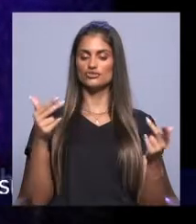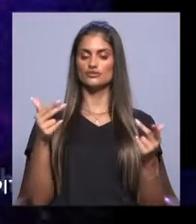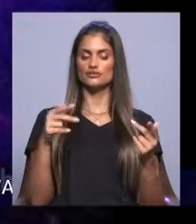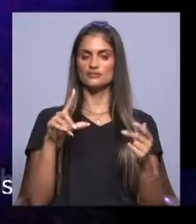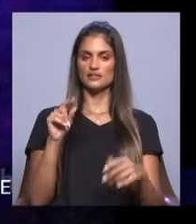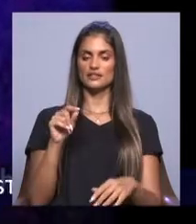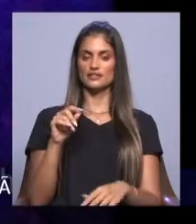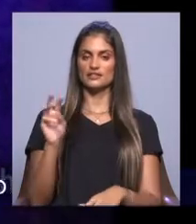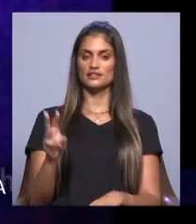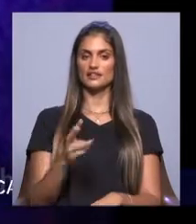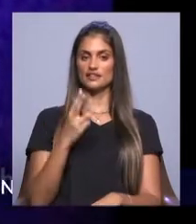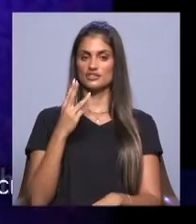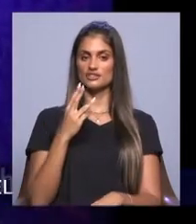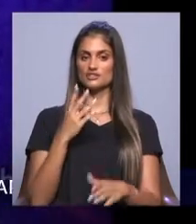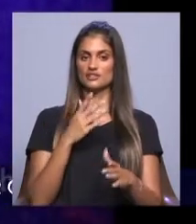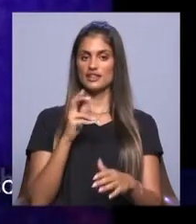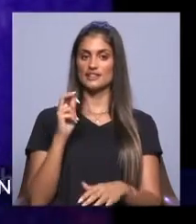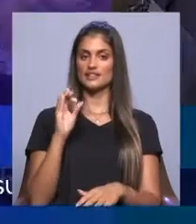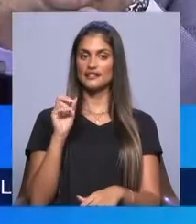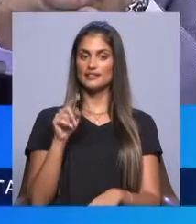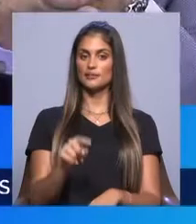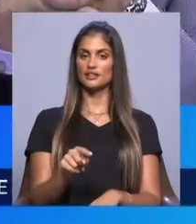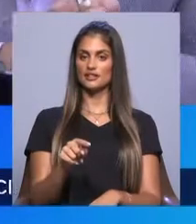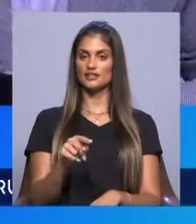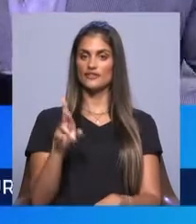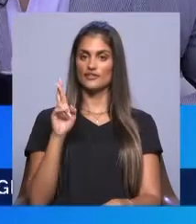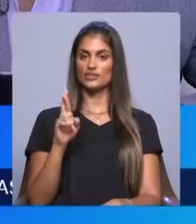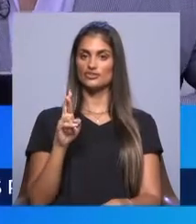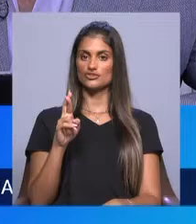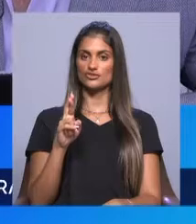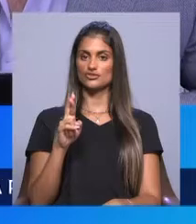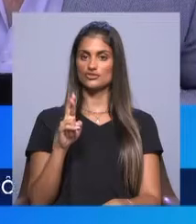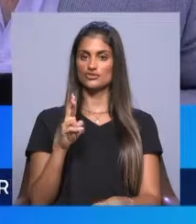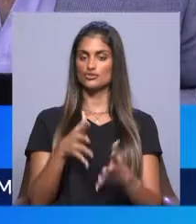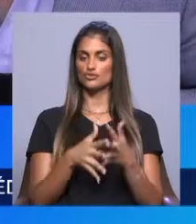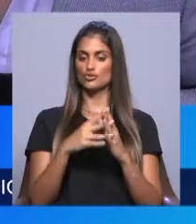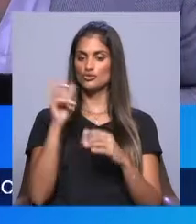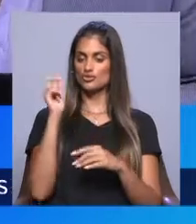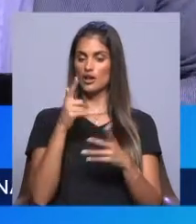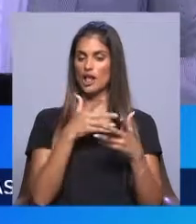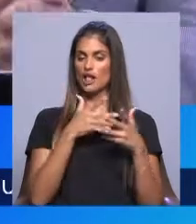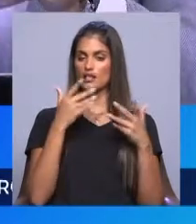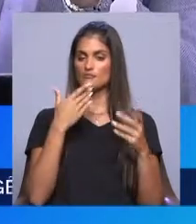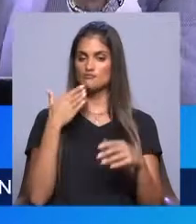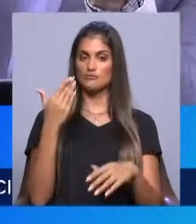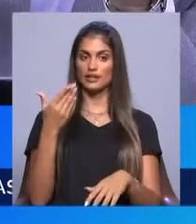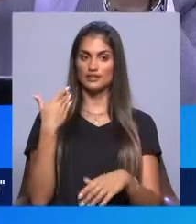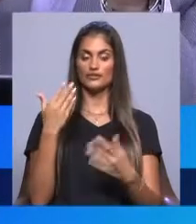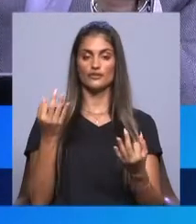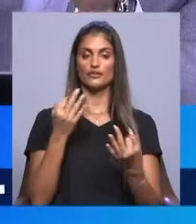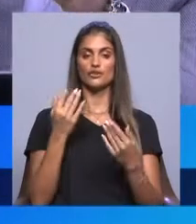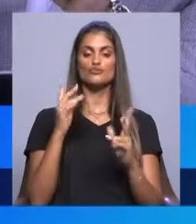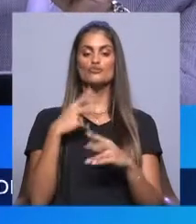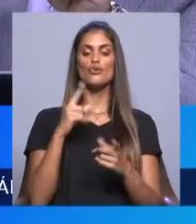entre 3 a 30 mil milhões de vezes a massa do Sol. Daniel, gigantesco. Sim. Gigantesco. E o que é que eles descobriram,